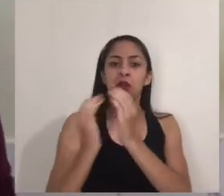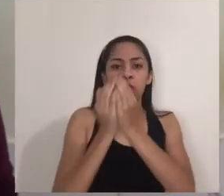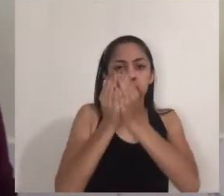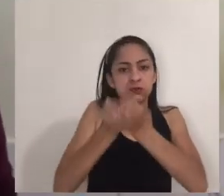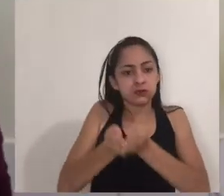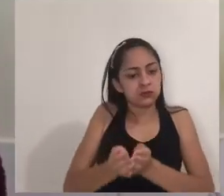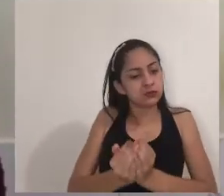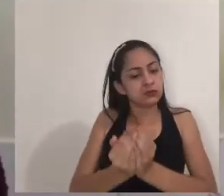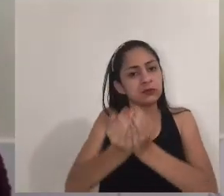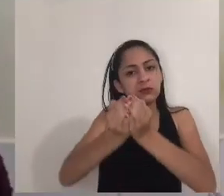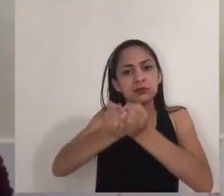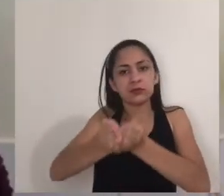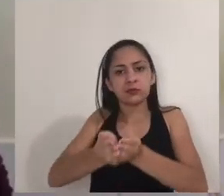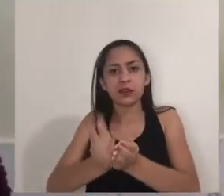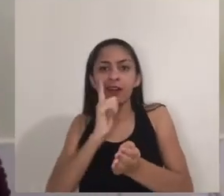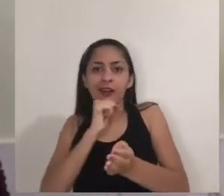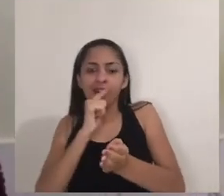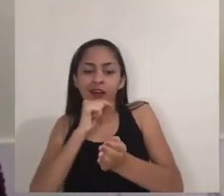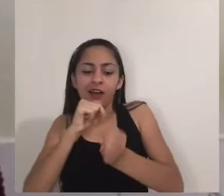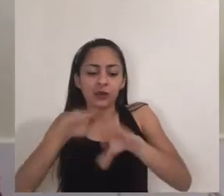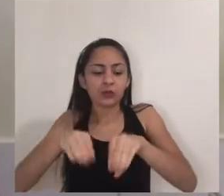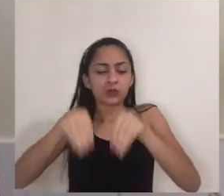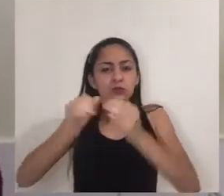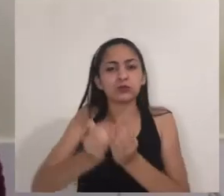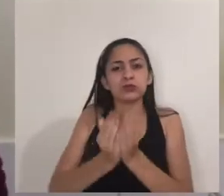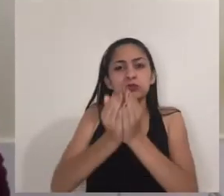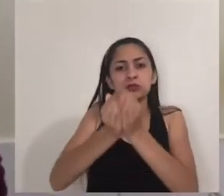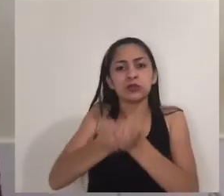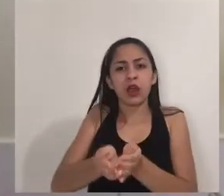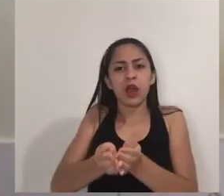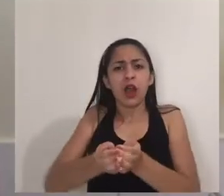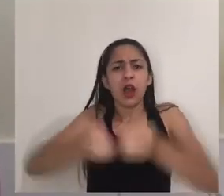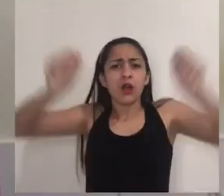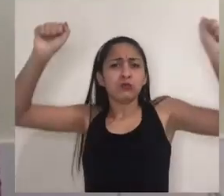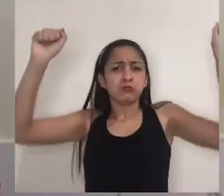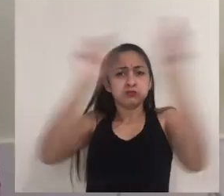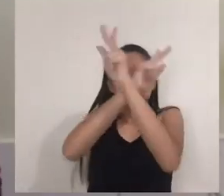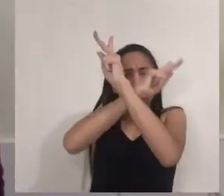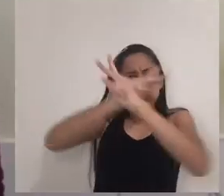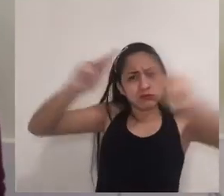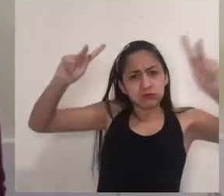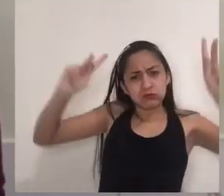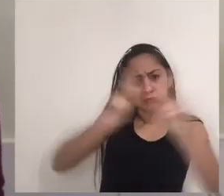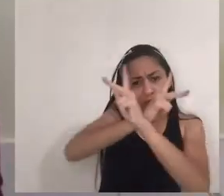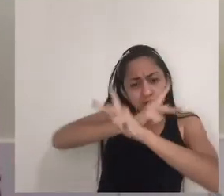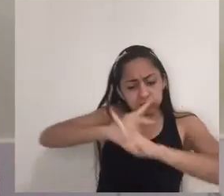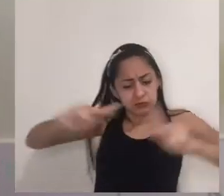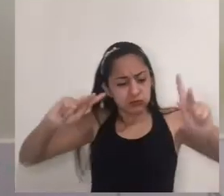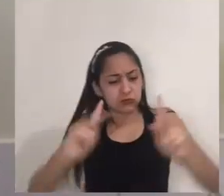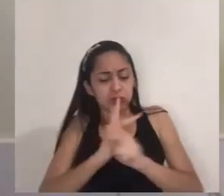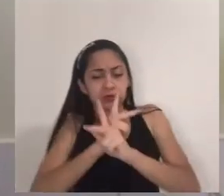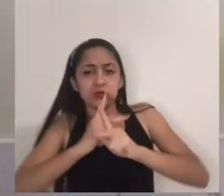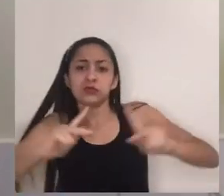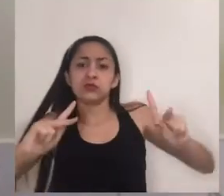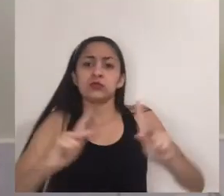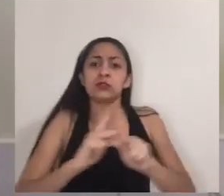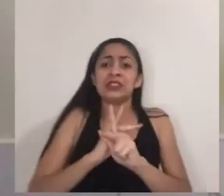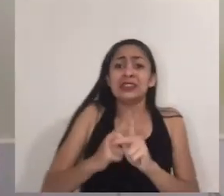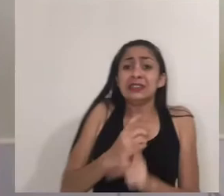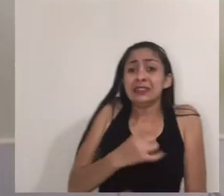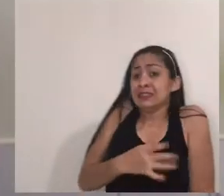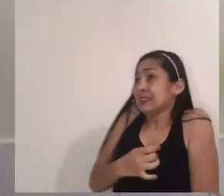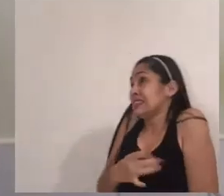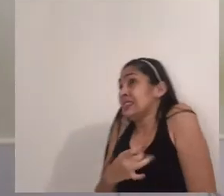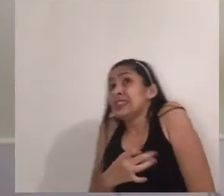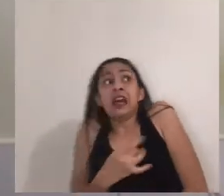a tempestade, né? Apenas com a autoridade da sua voz, ele faz com que os ventos se acalmem. E se nós pararmos para